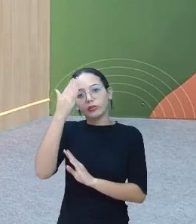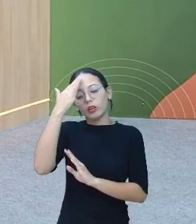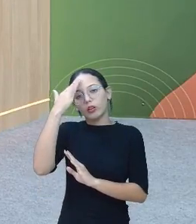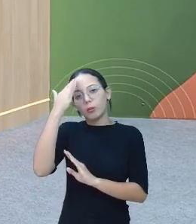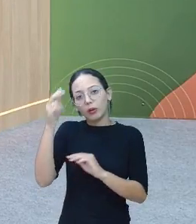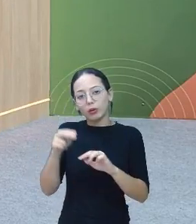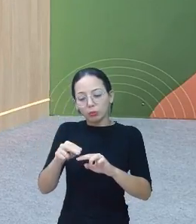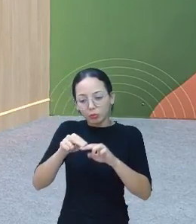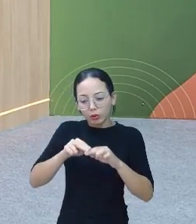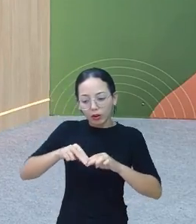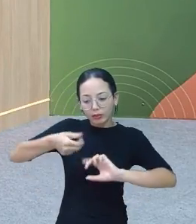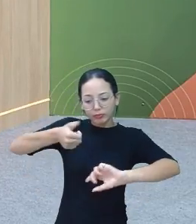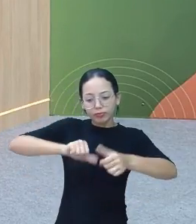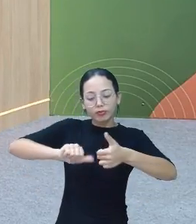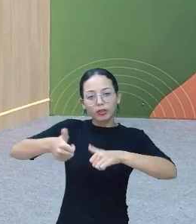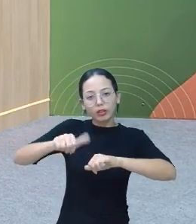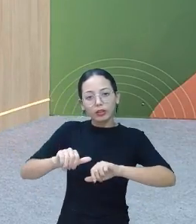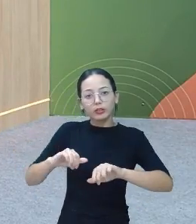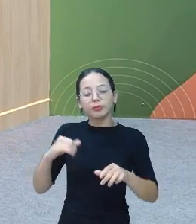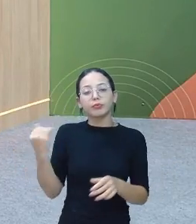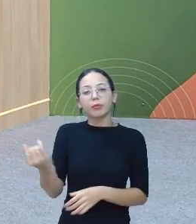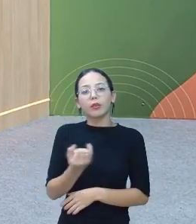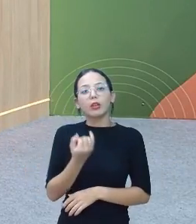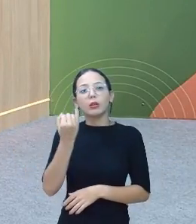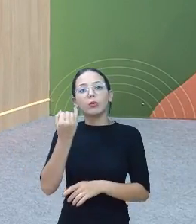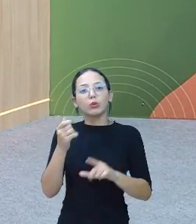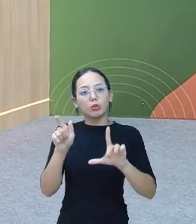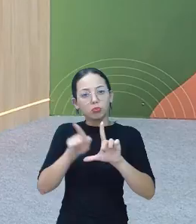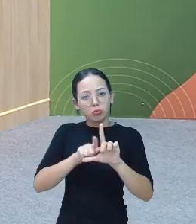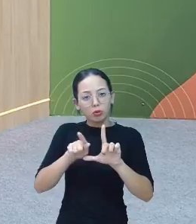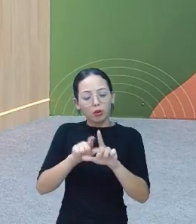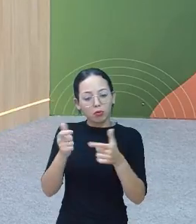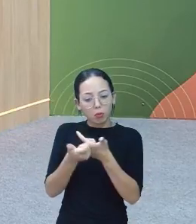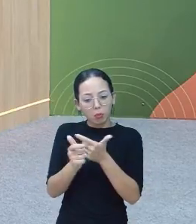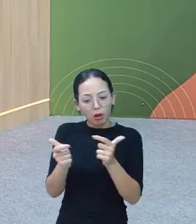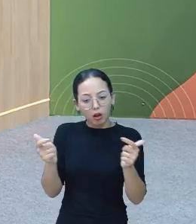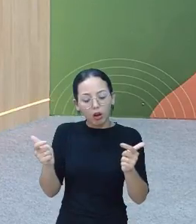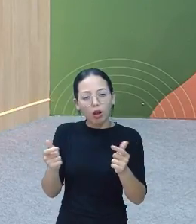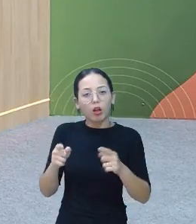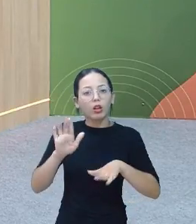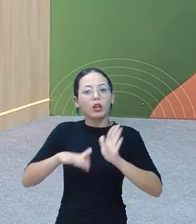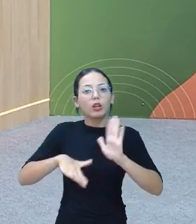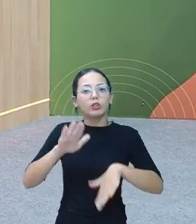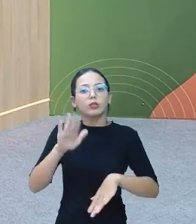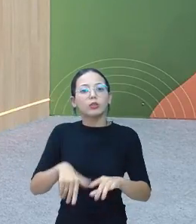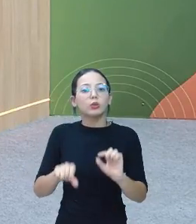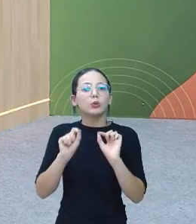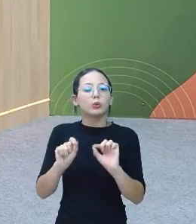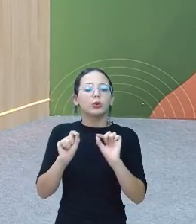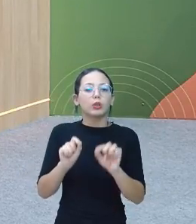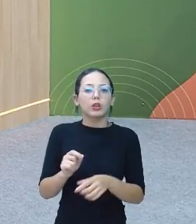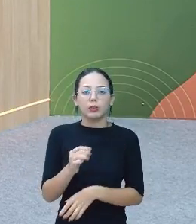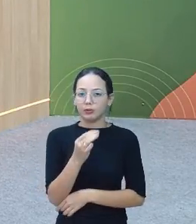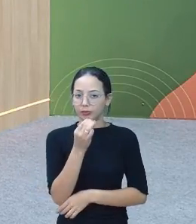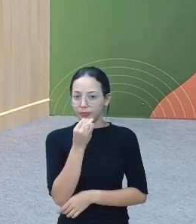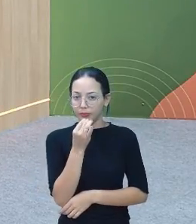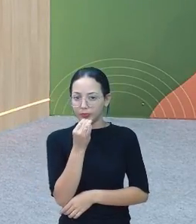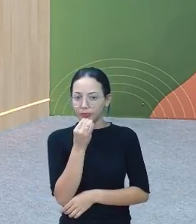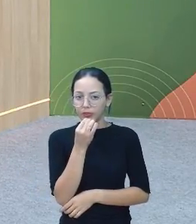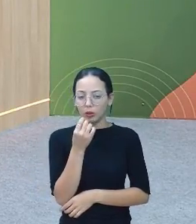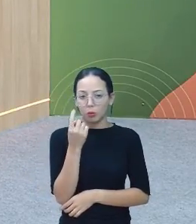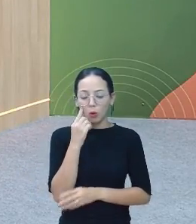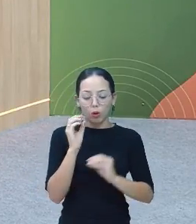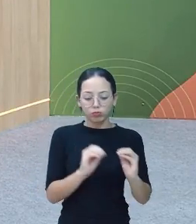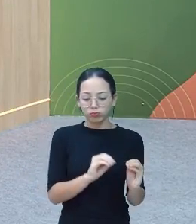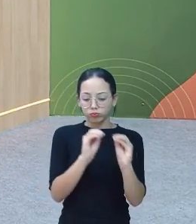dessa análise, tá certo? E a importância dos gráficos é tão grande que muitas vezes, saindo um pouco da